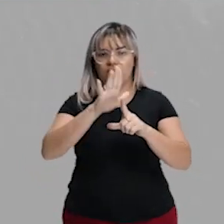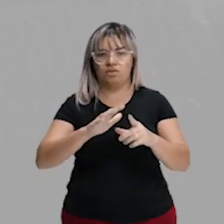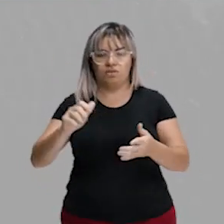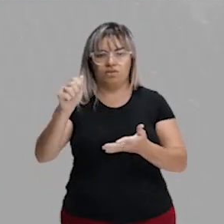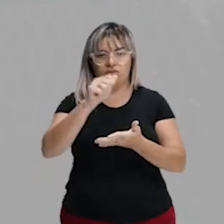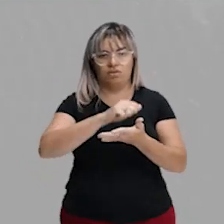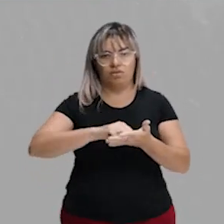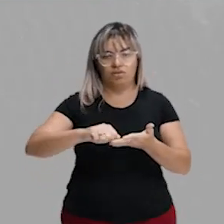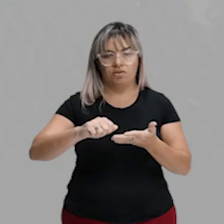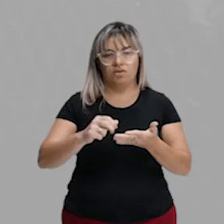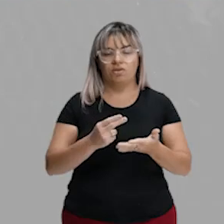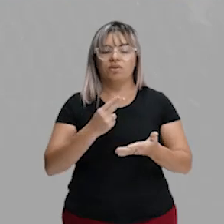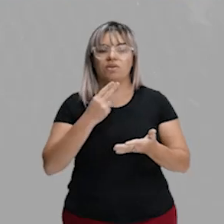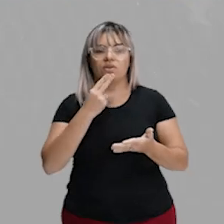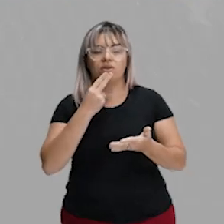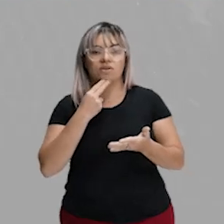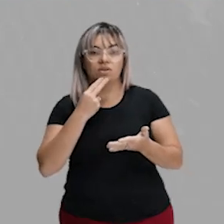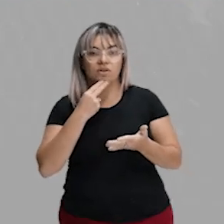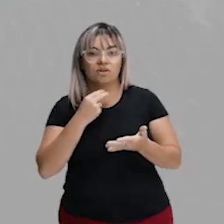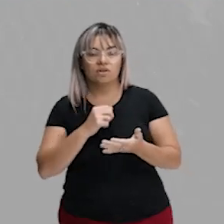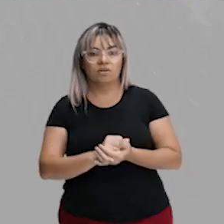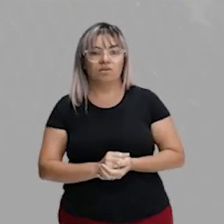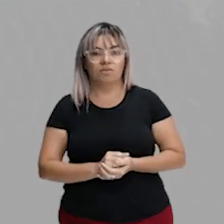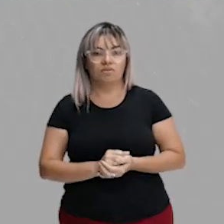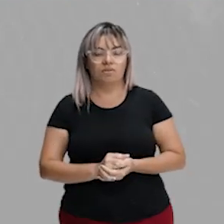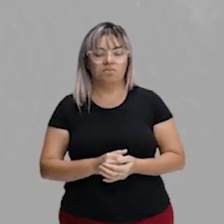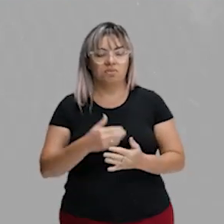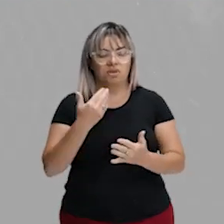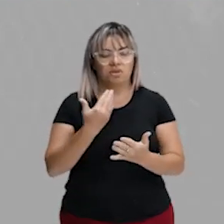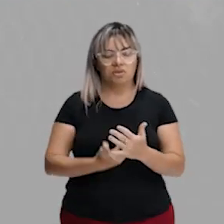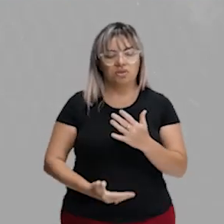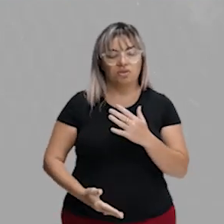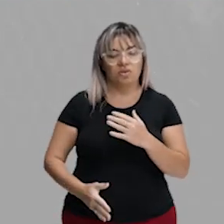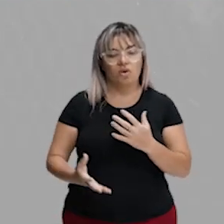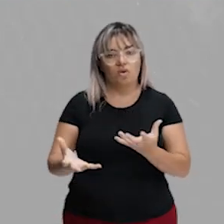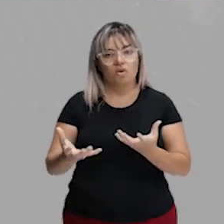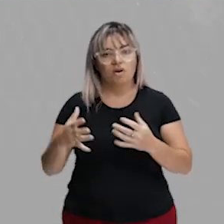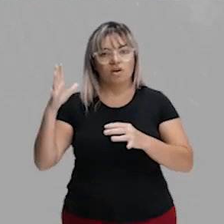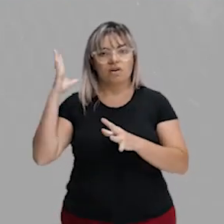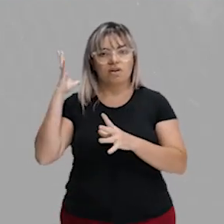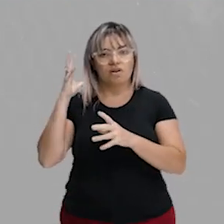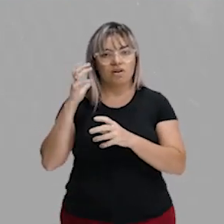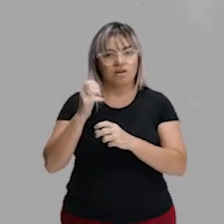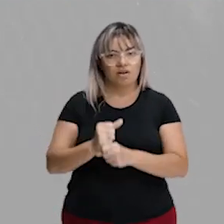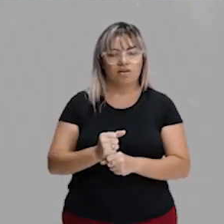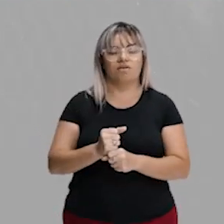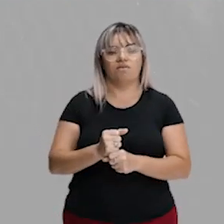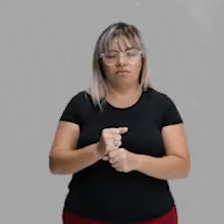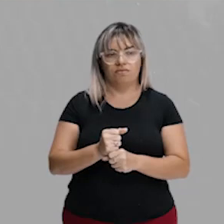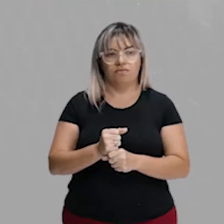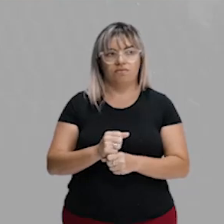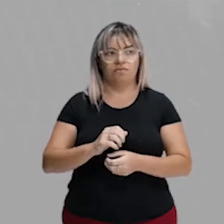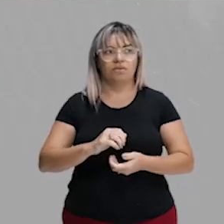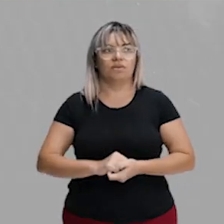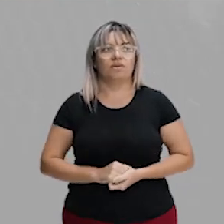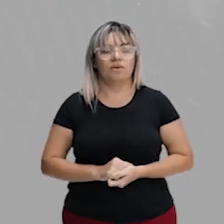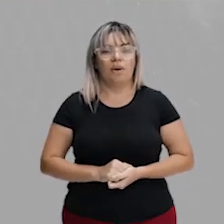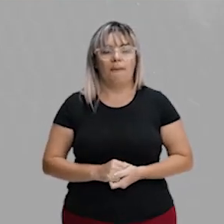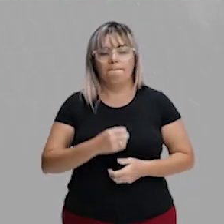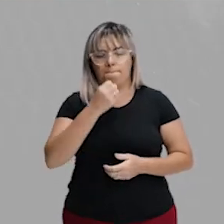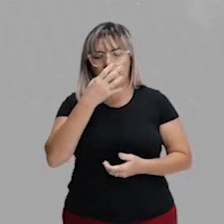tenha perdido ou queira revisar, certo? Bom, então geradores e